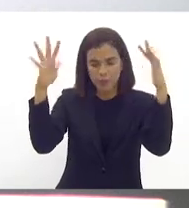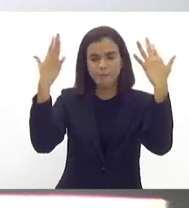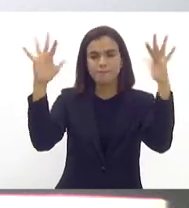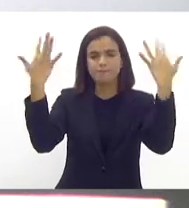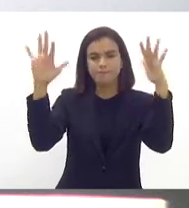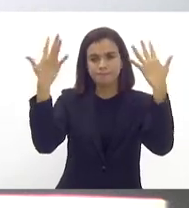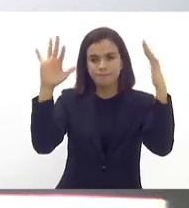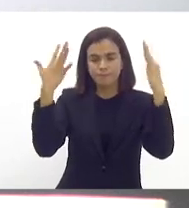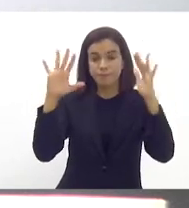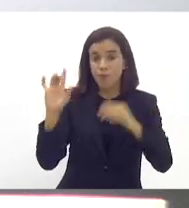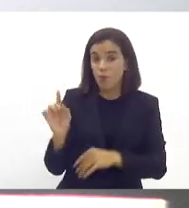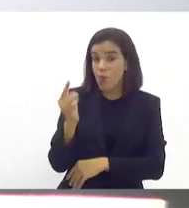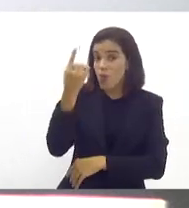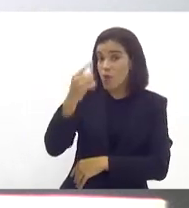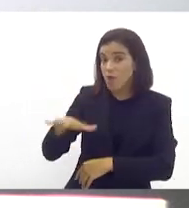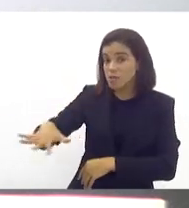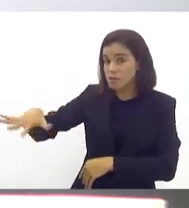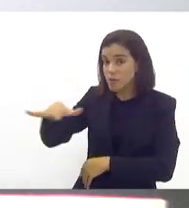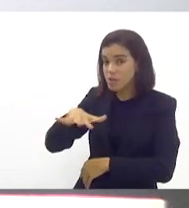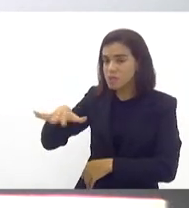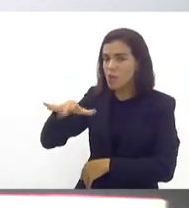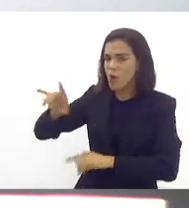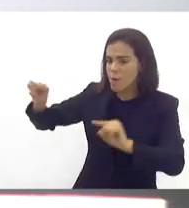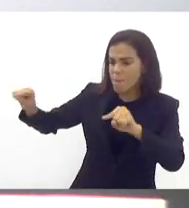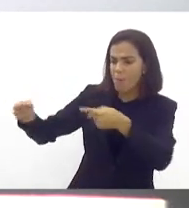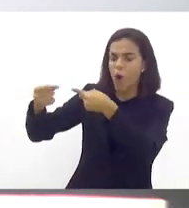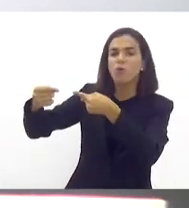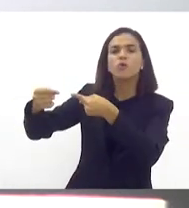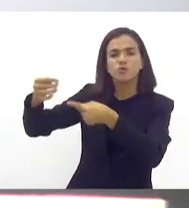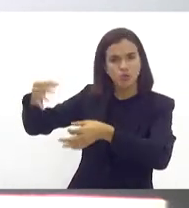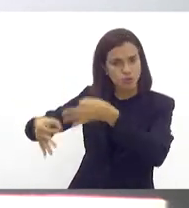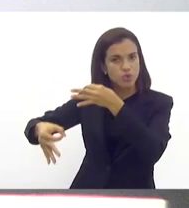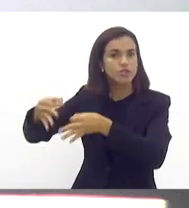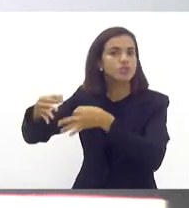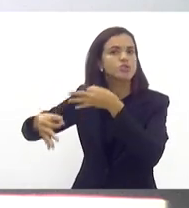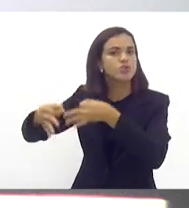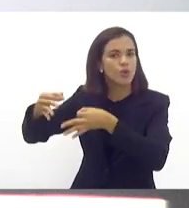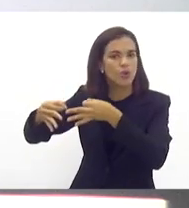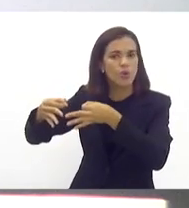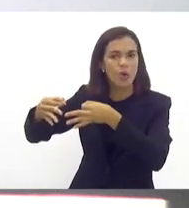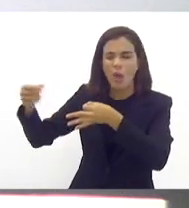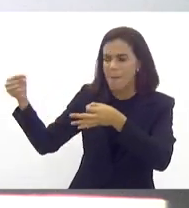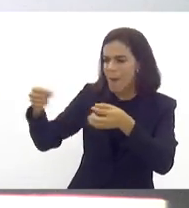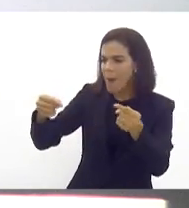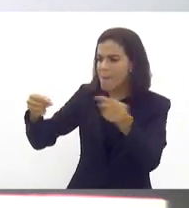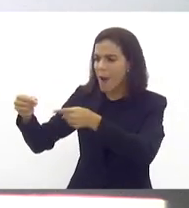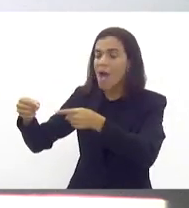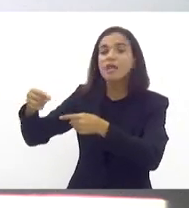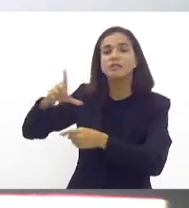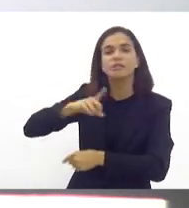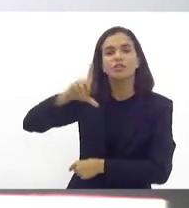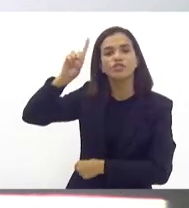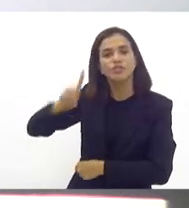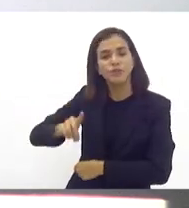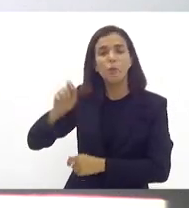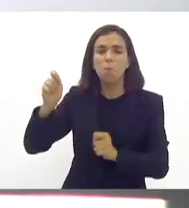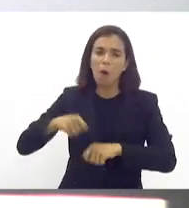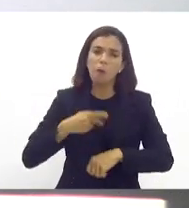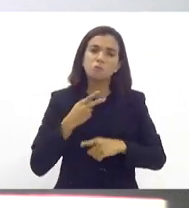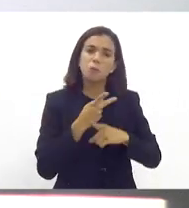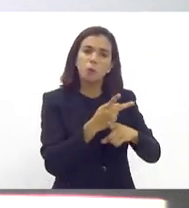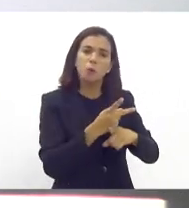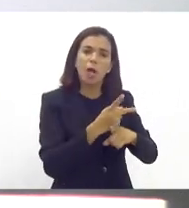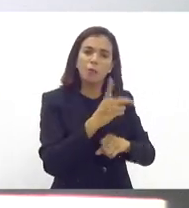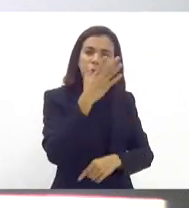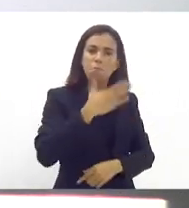coisa umais ter um embate jurídico o embate jurídico é discussão de direito ou seja eu posso ir lá buscar o